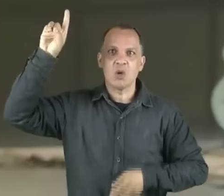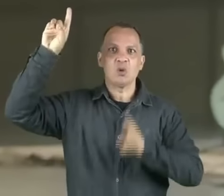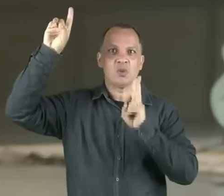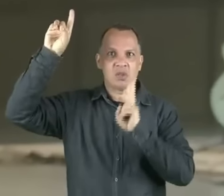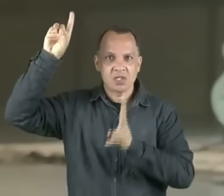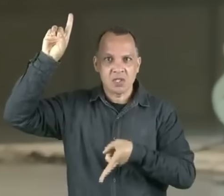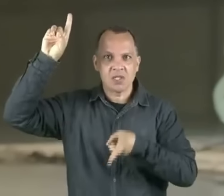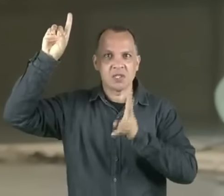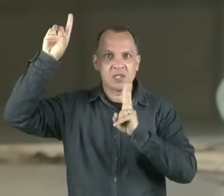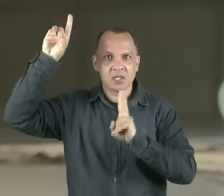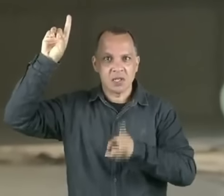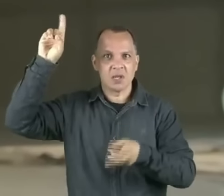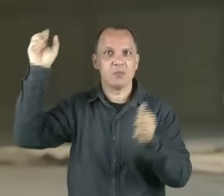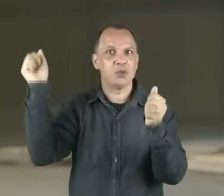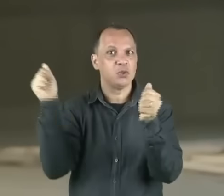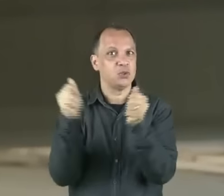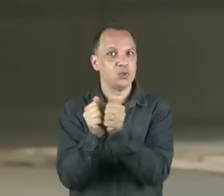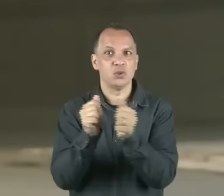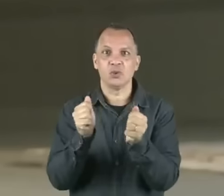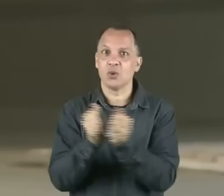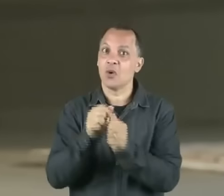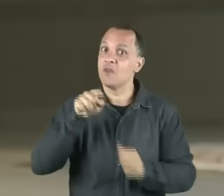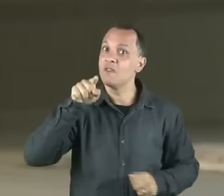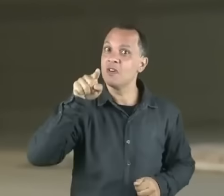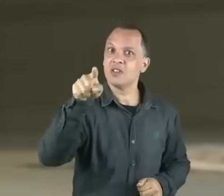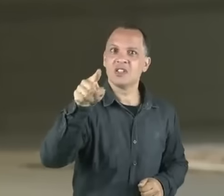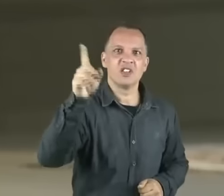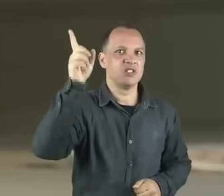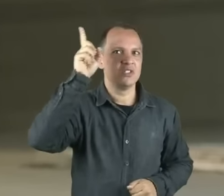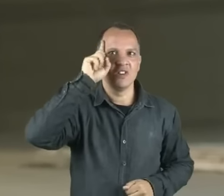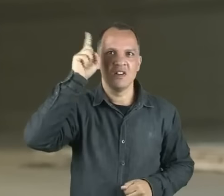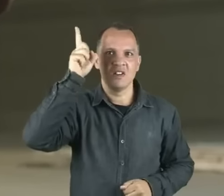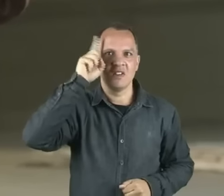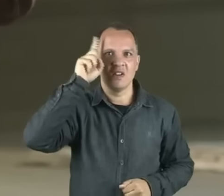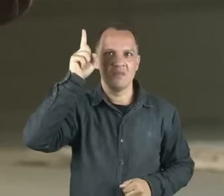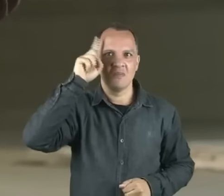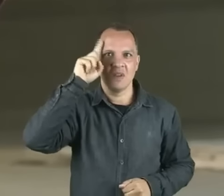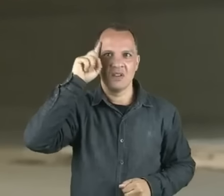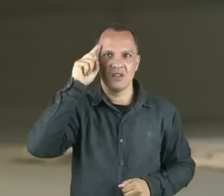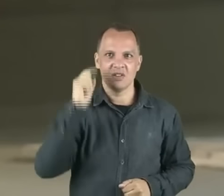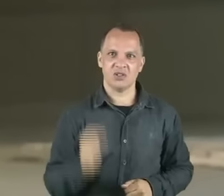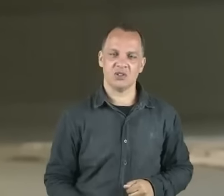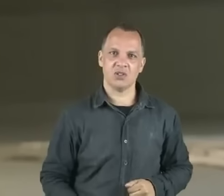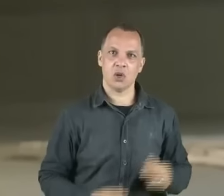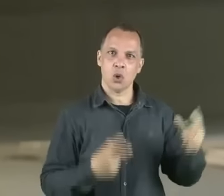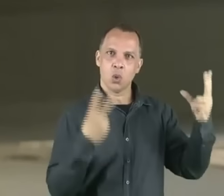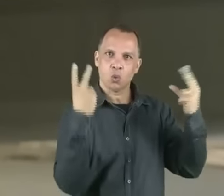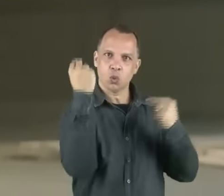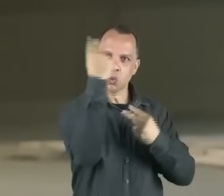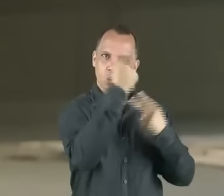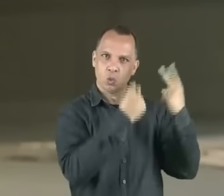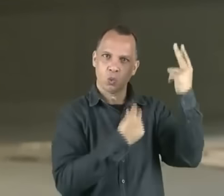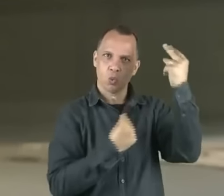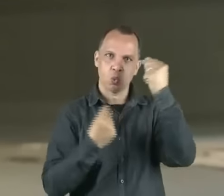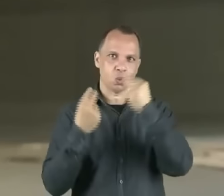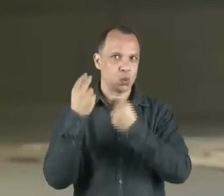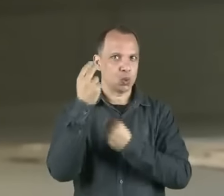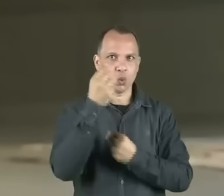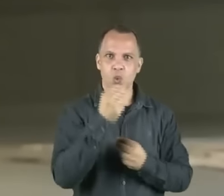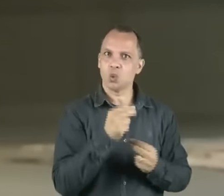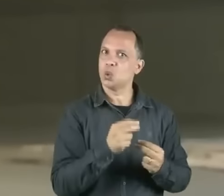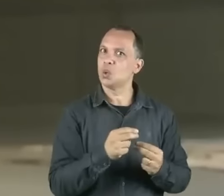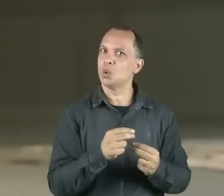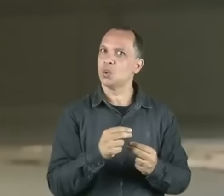leitura dos fatos estão embaraçada Mas uma coisa eu tenho certeza o senhor está comigo e esse dia mau vai passar